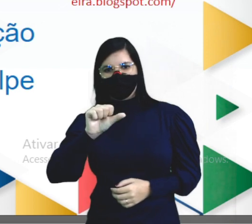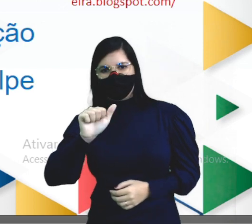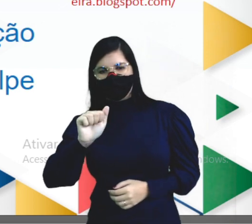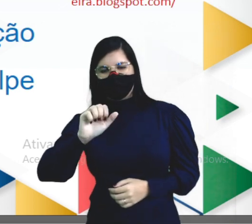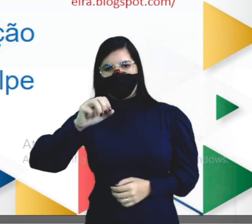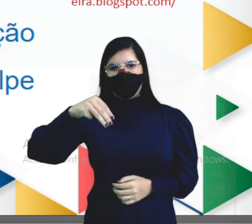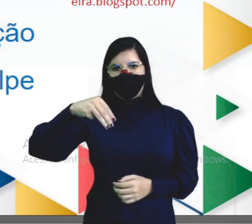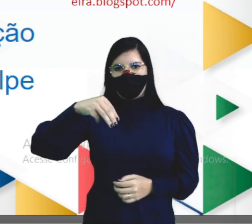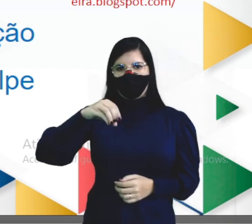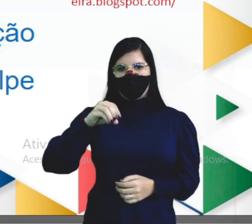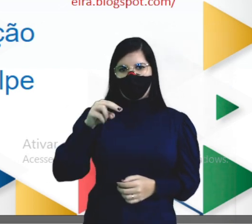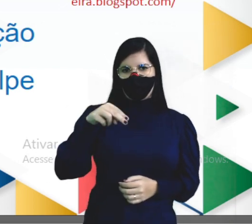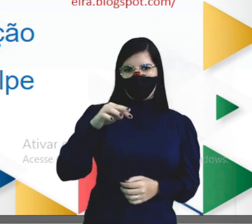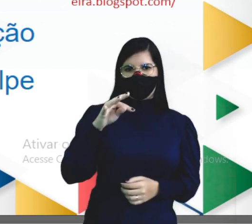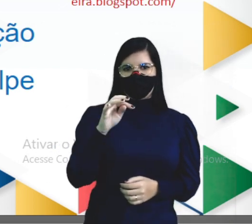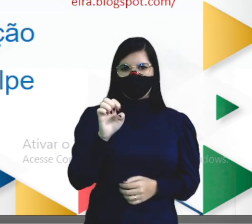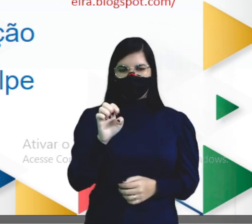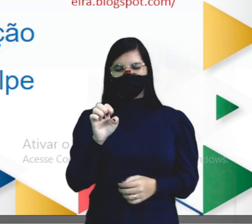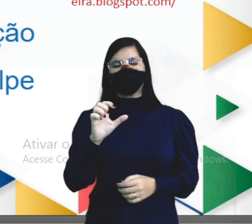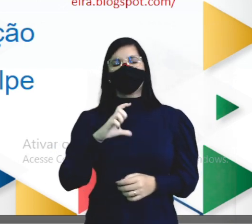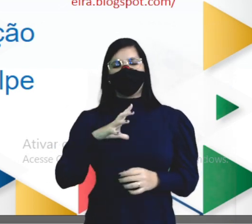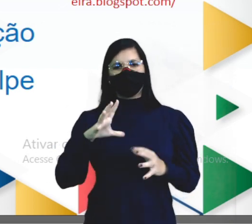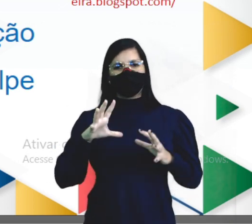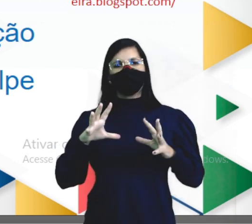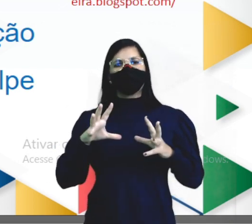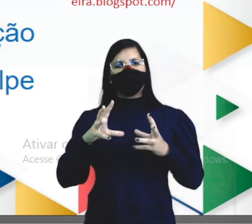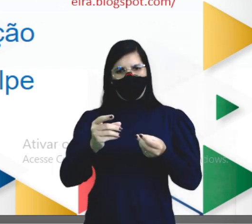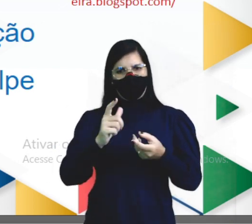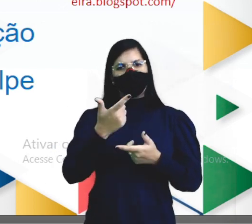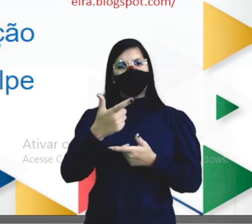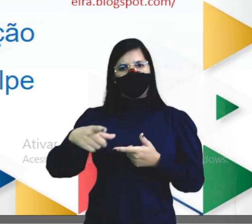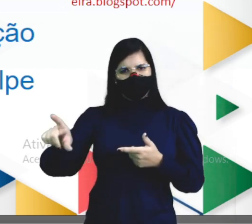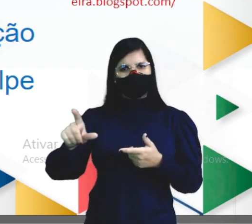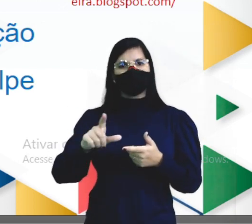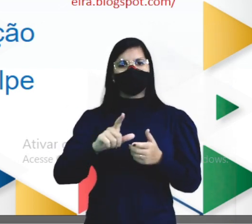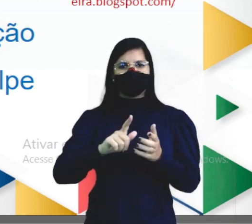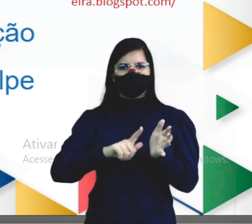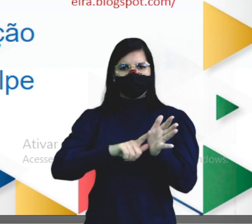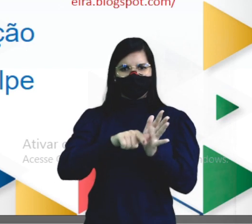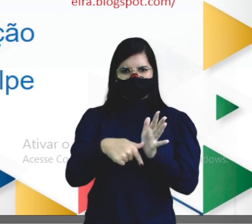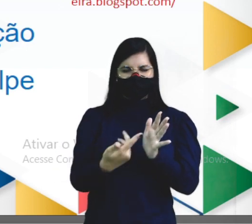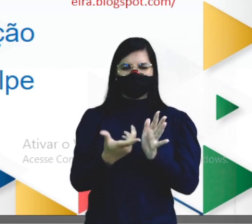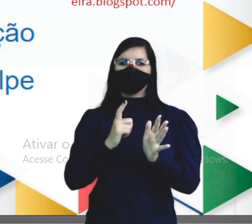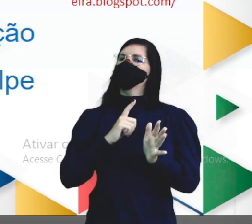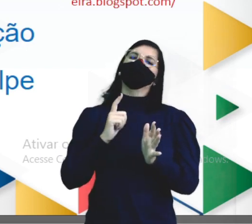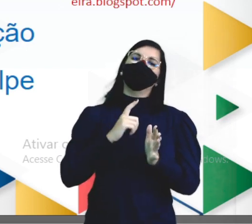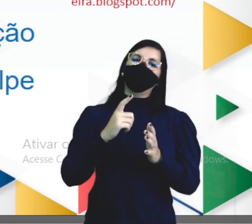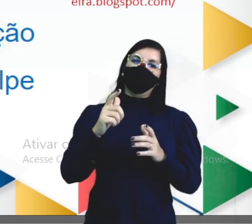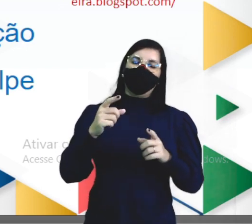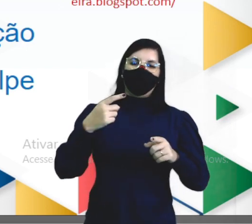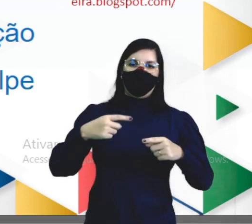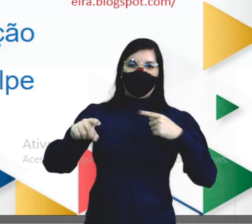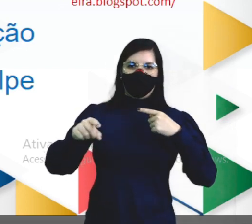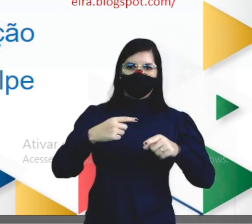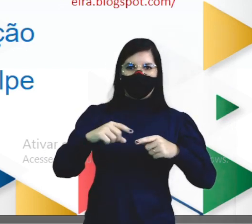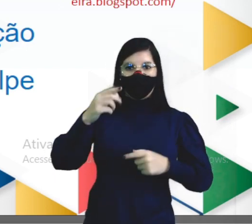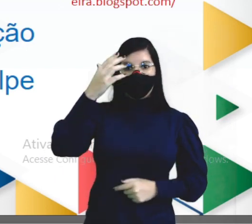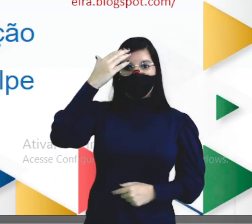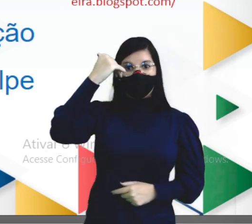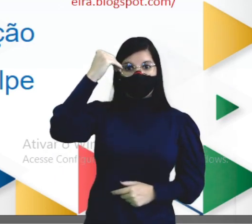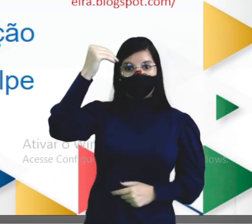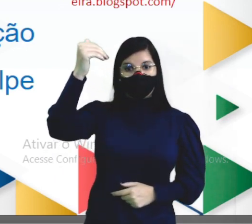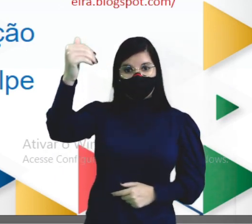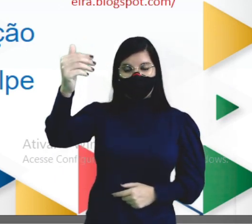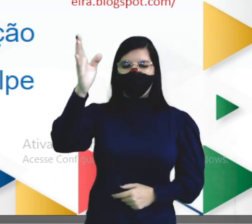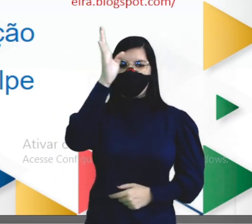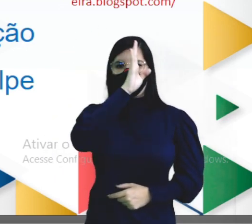mas assim, ela vai englobar até outros gêneros, porque a gente fala música popular, então é a música popular que está sendo tocada